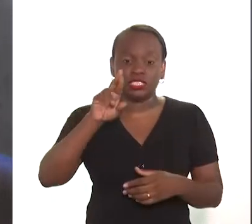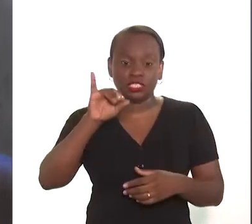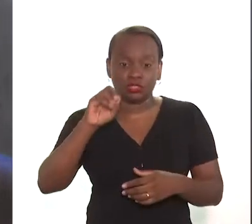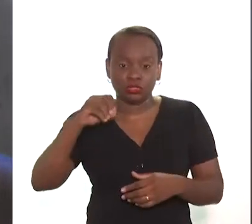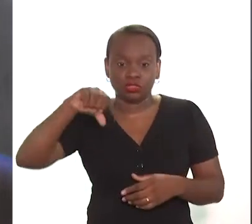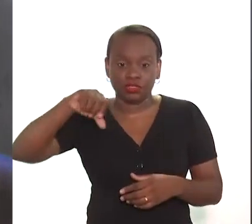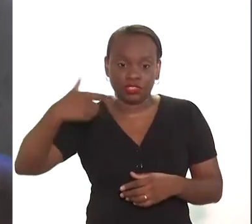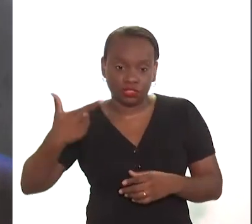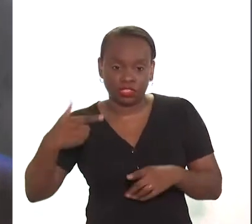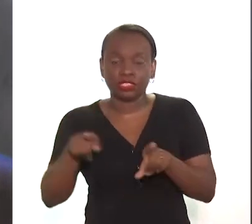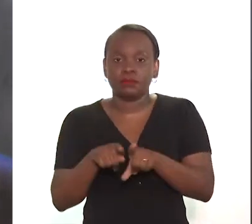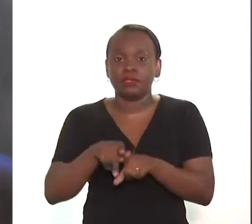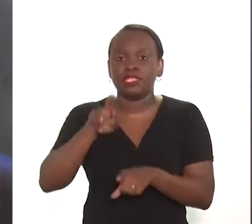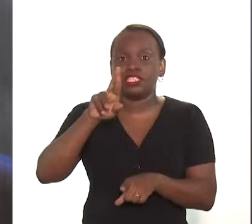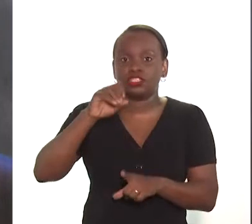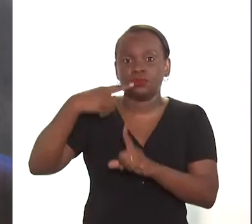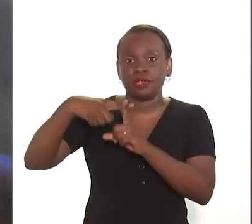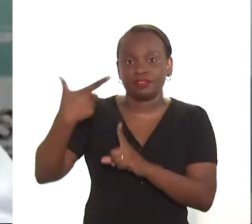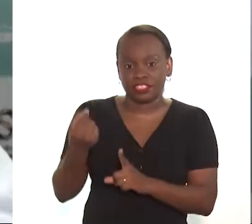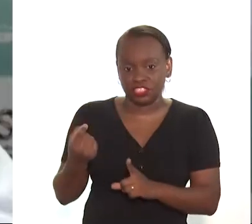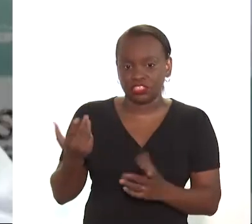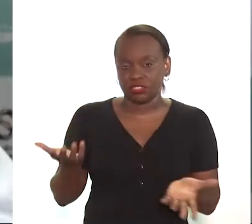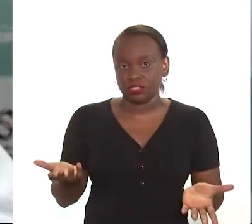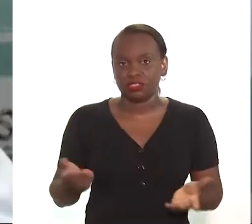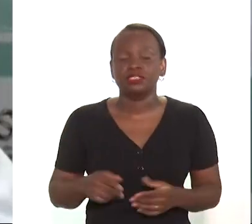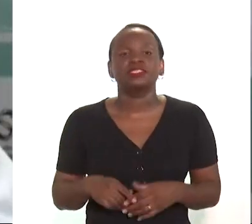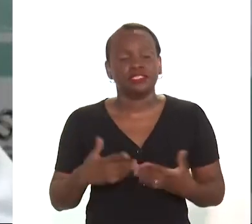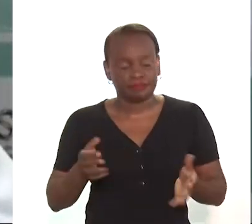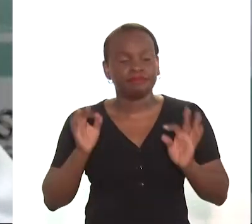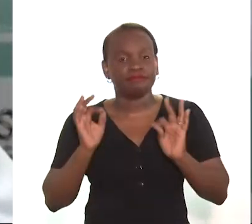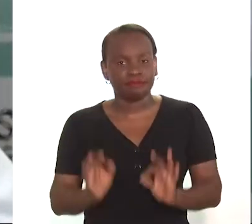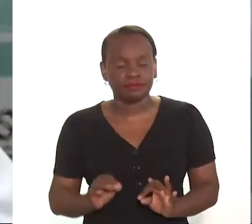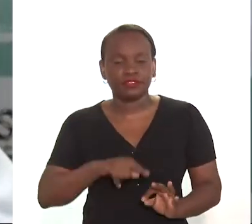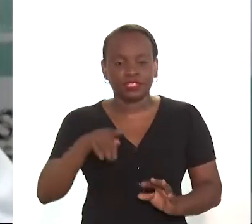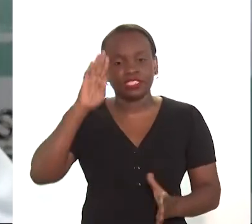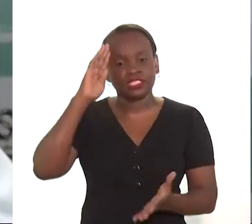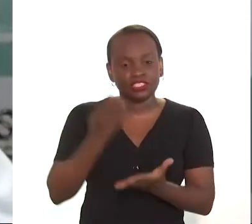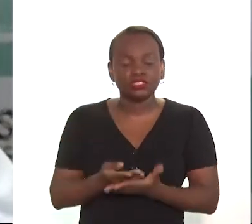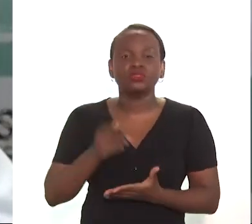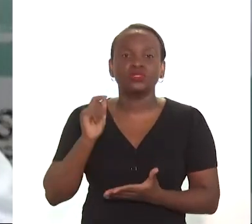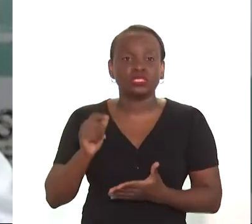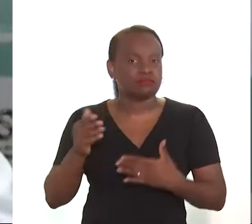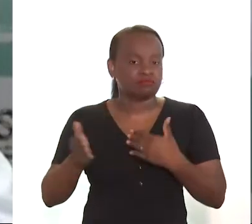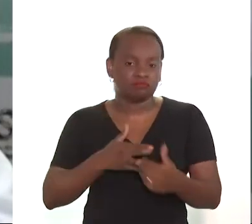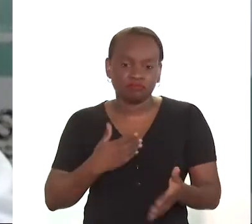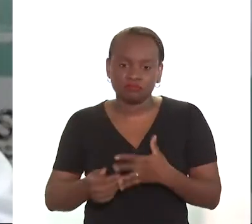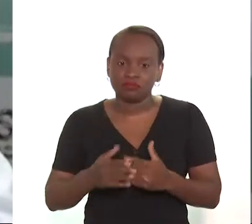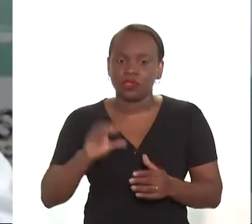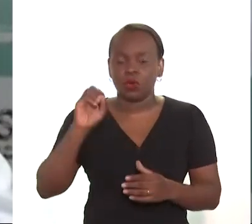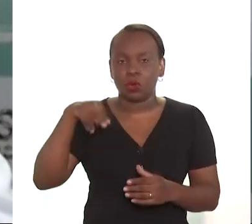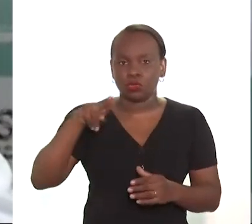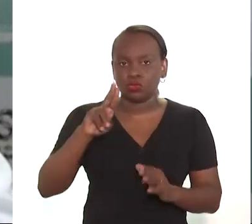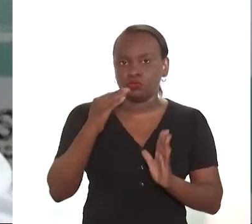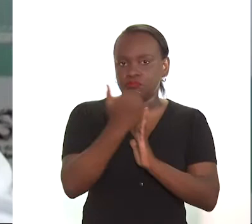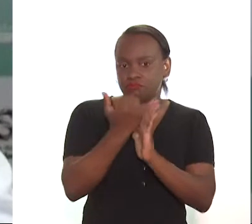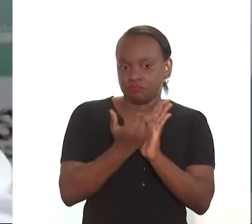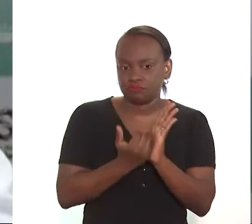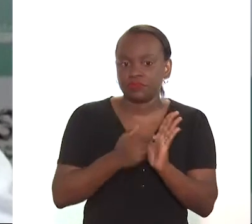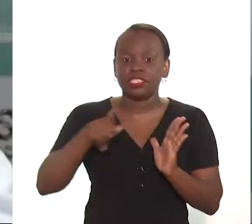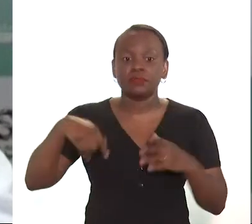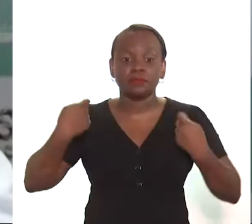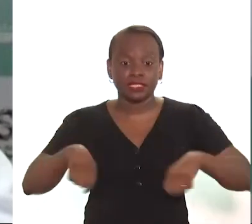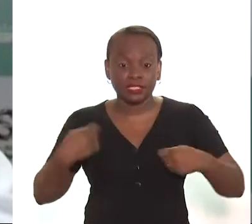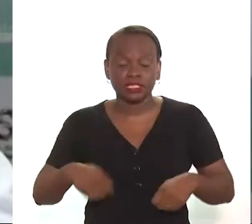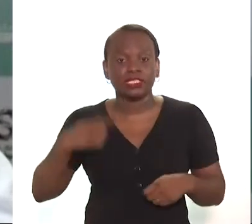a Rio92 e a Rio+20? Exatamente, Geisa. Nós acreditamos que, independente da agenda da ONU,